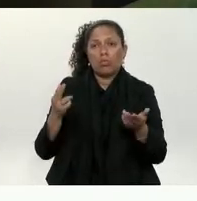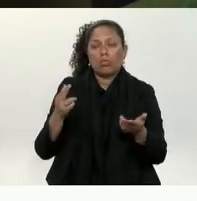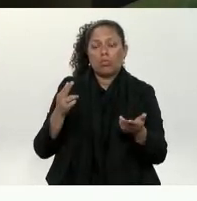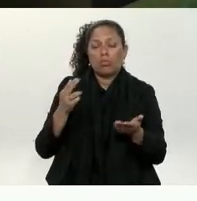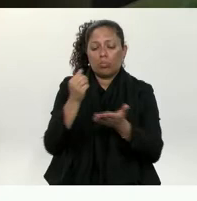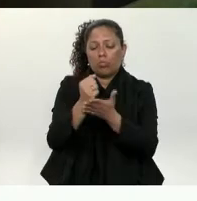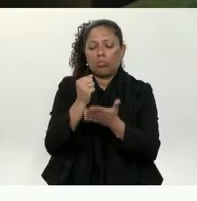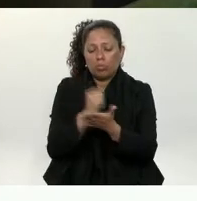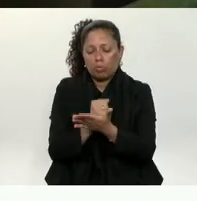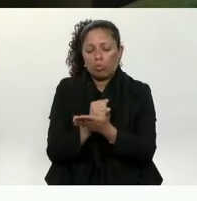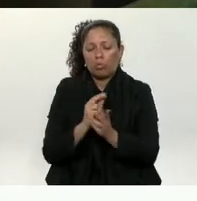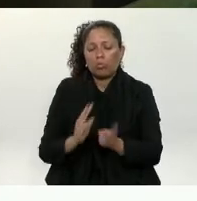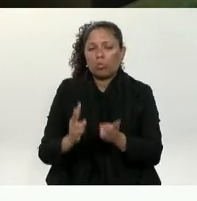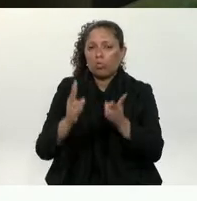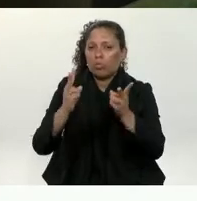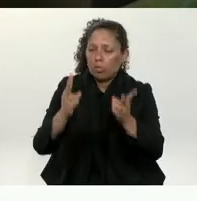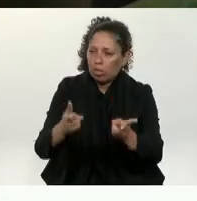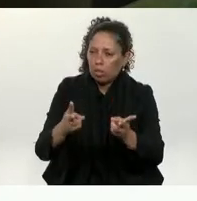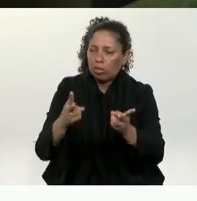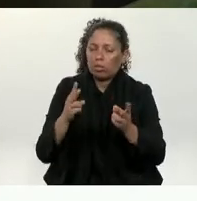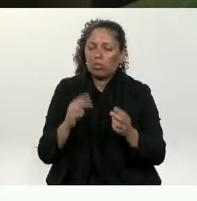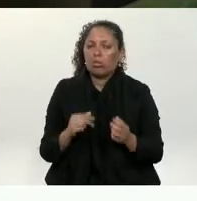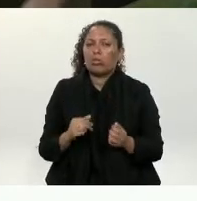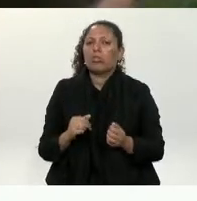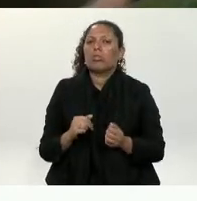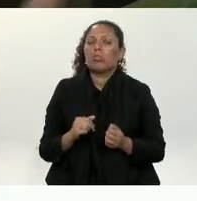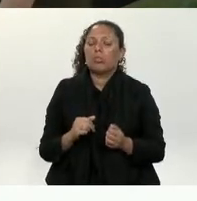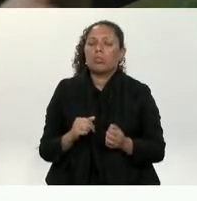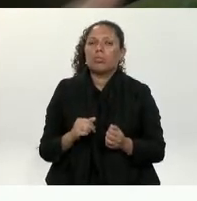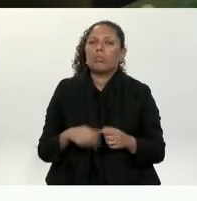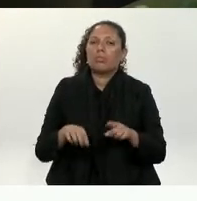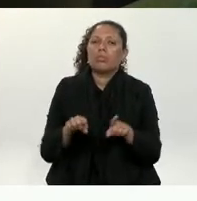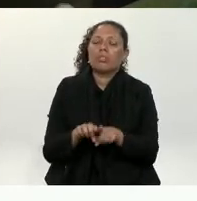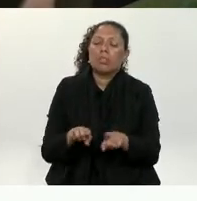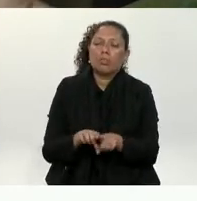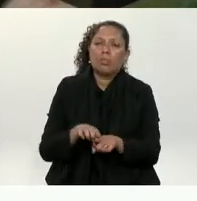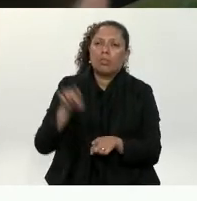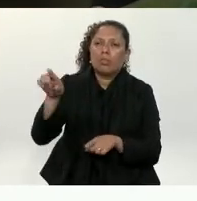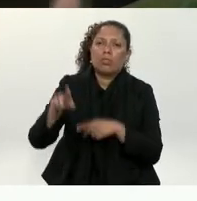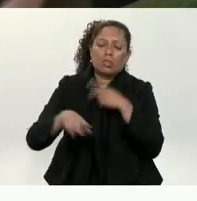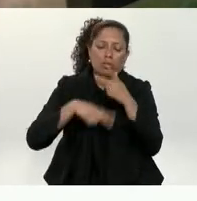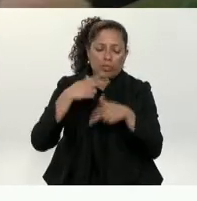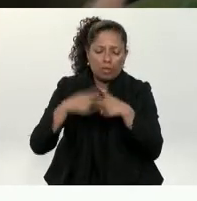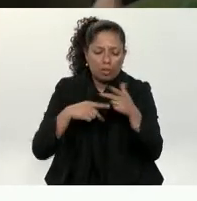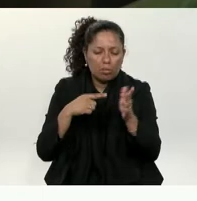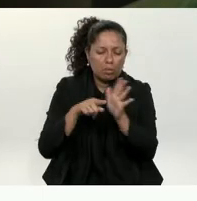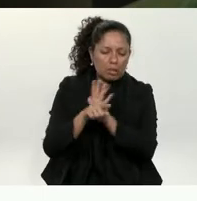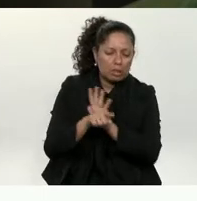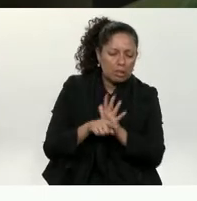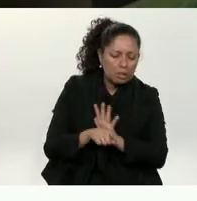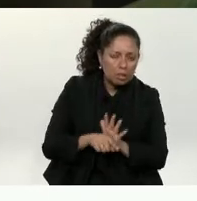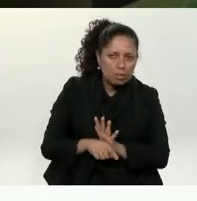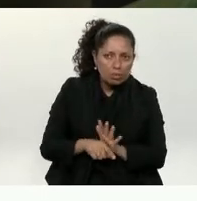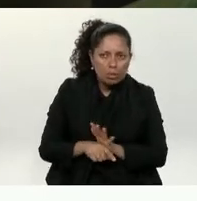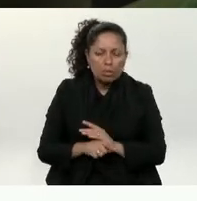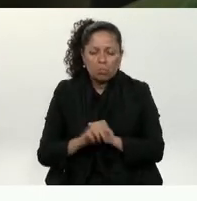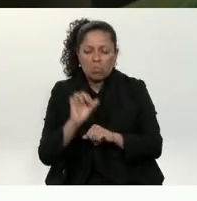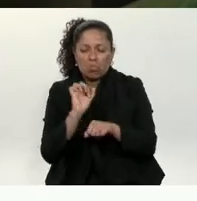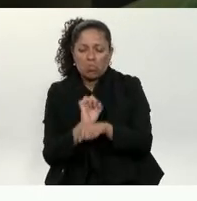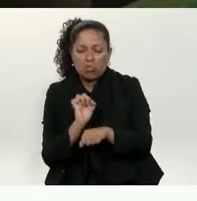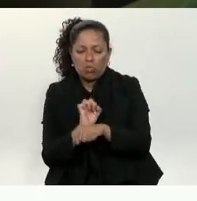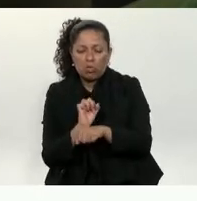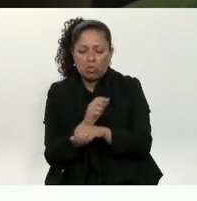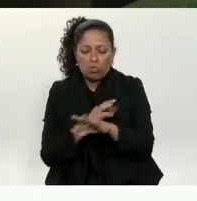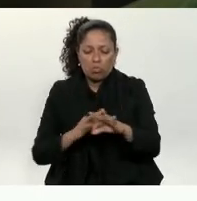renovação do contrato, e tendo em vista também que o senhor já colocou aí que está auditando, está esperando as questões que